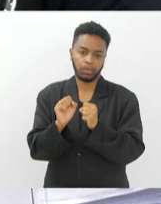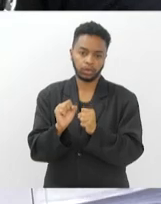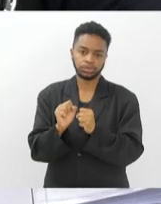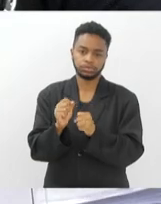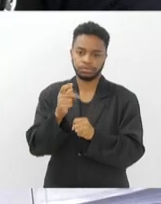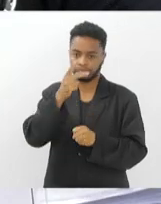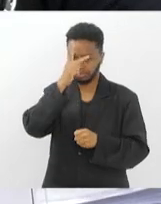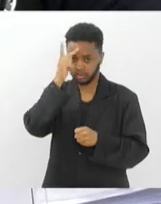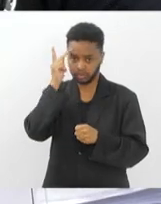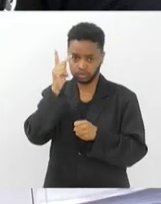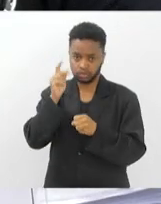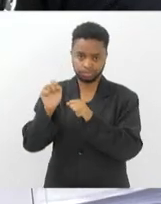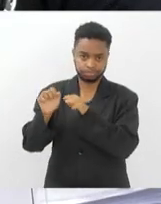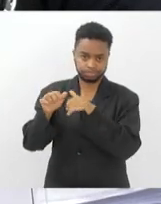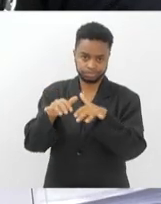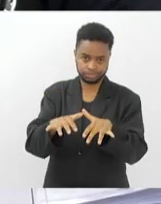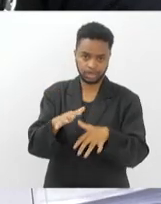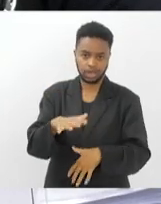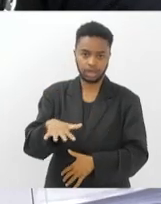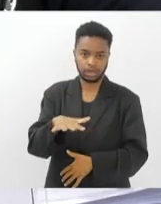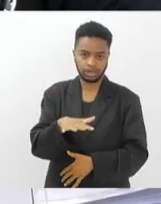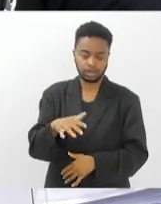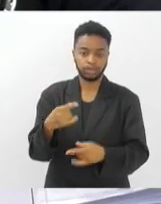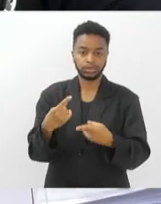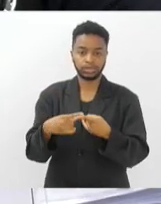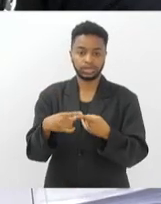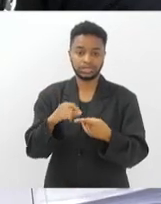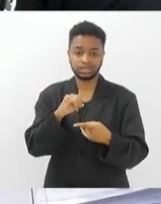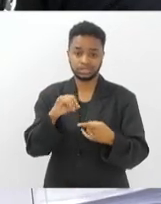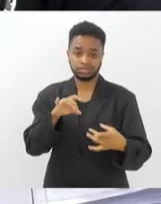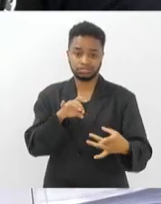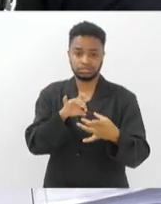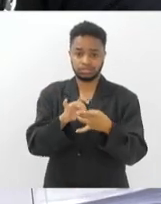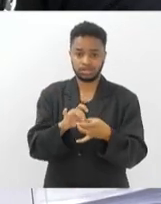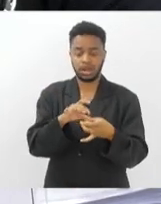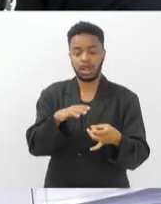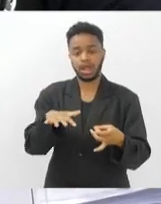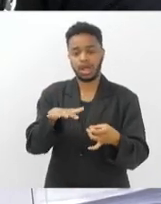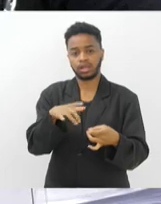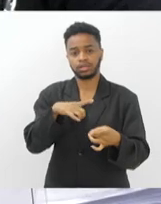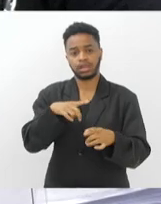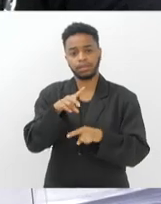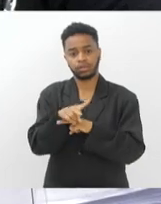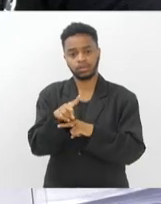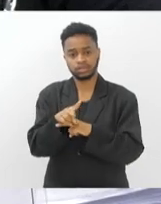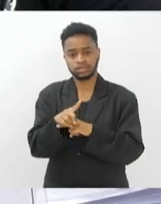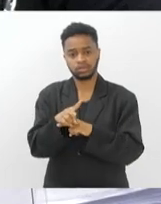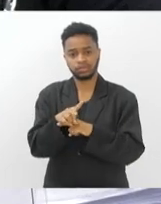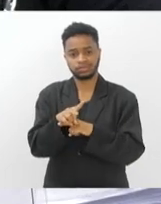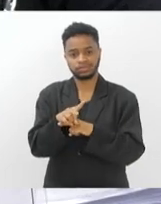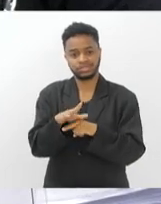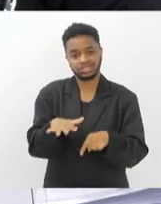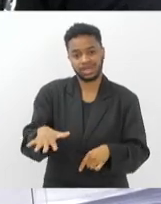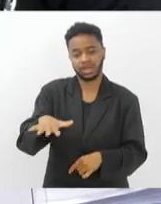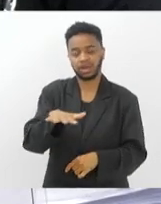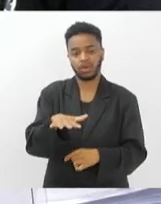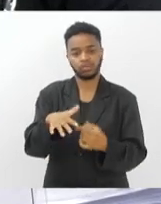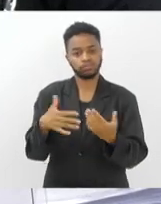né? Então, quando ela se insere dentro de uma área que é de proteção integral, ela não